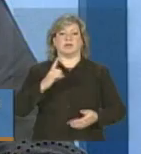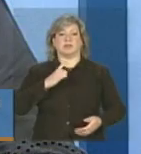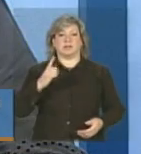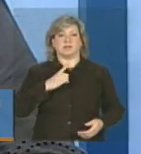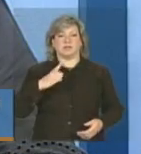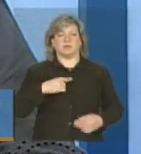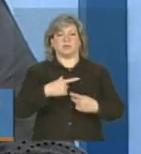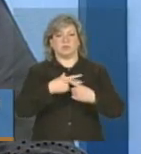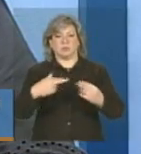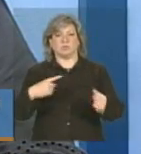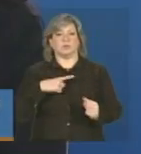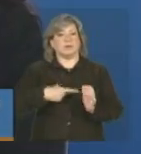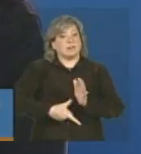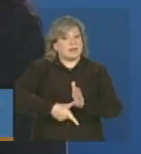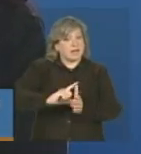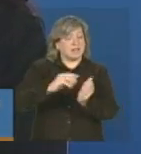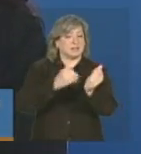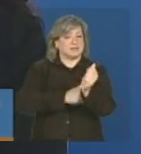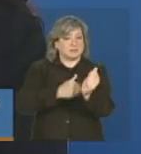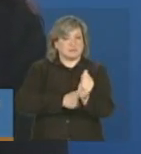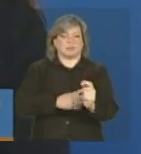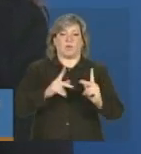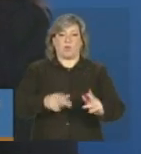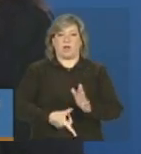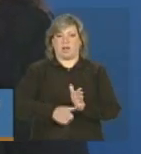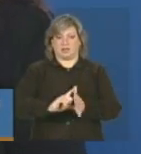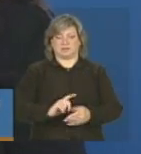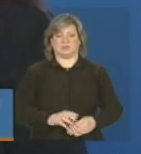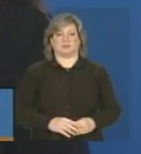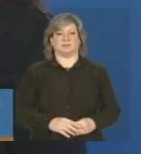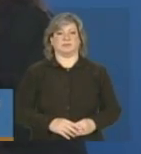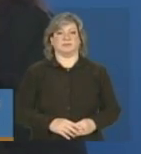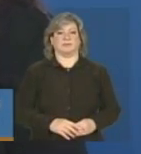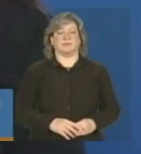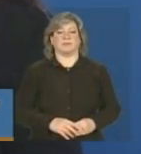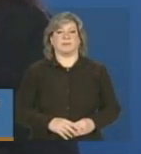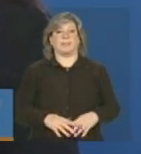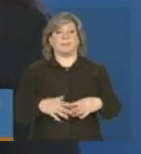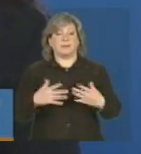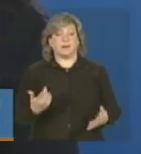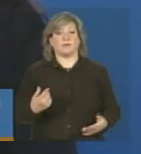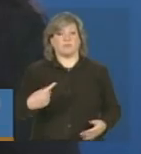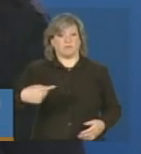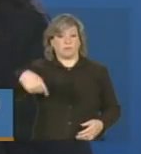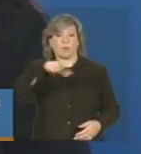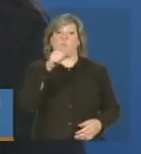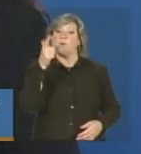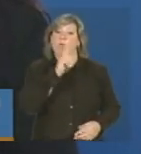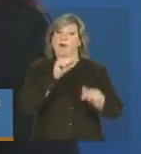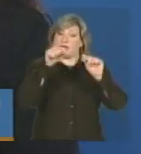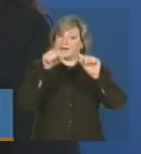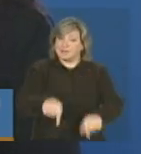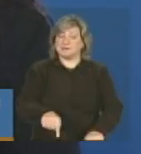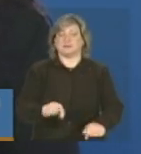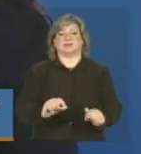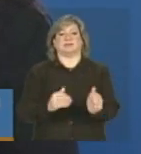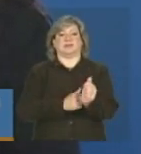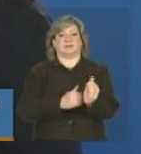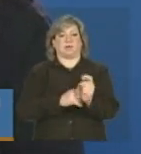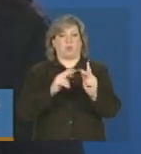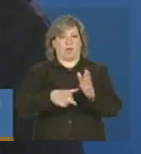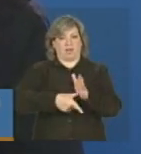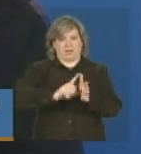município e a sigla do estado. Então, acesse com essa senha, que é a